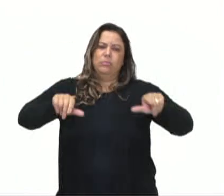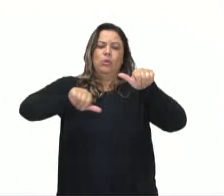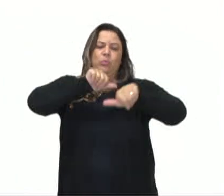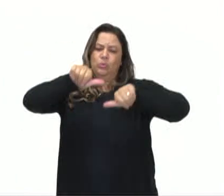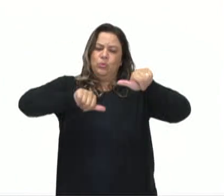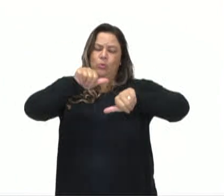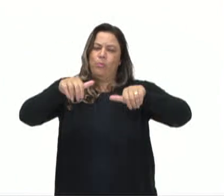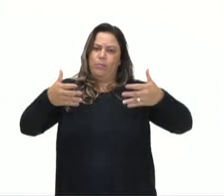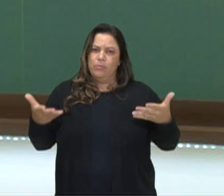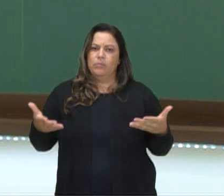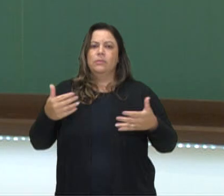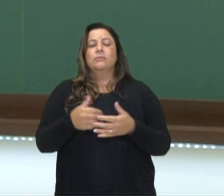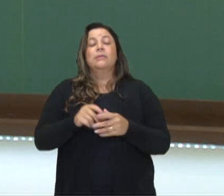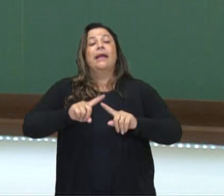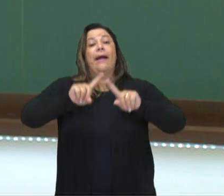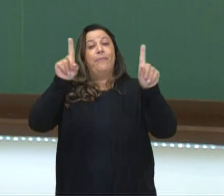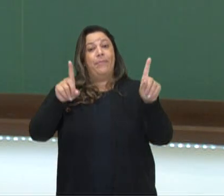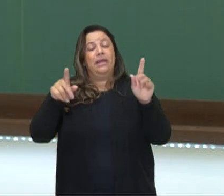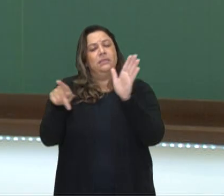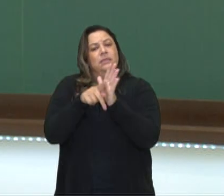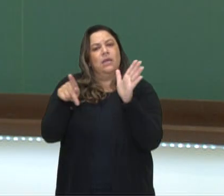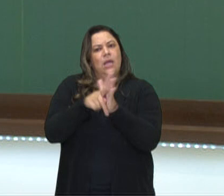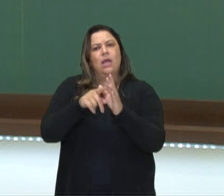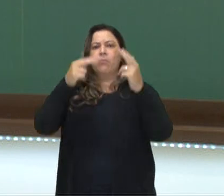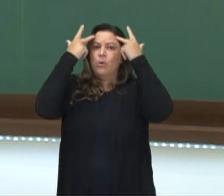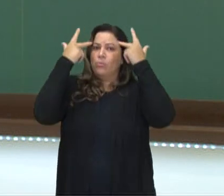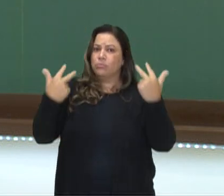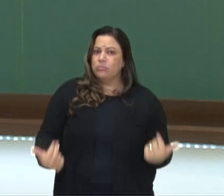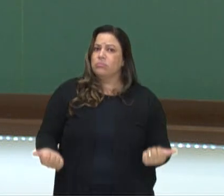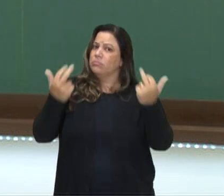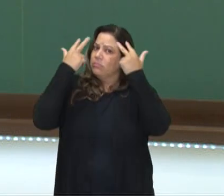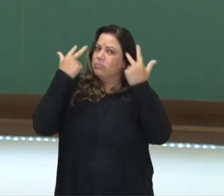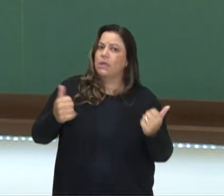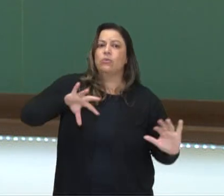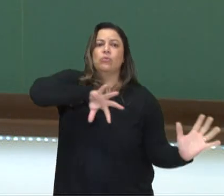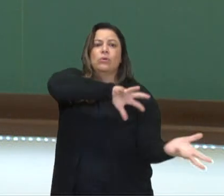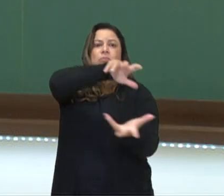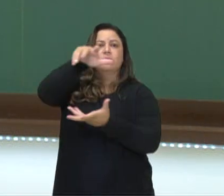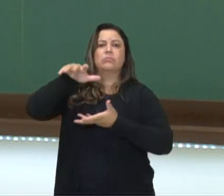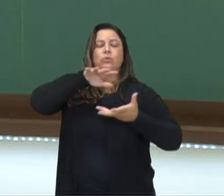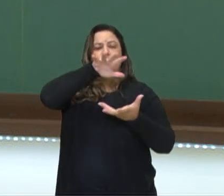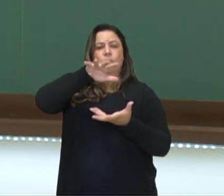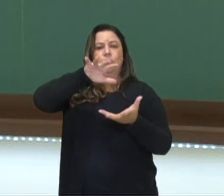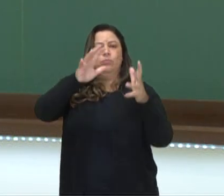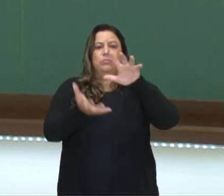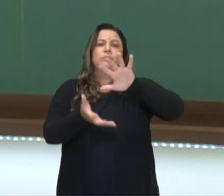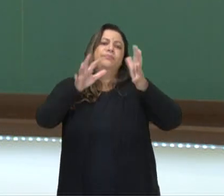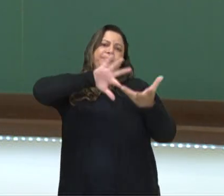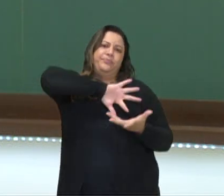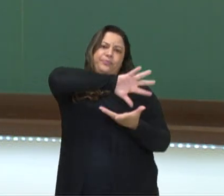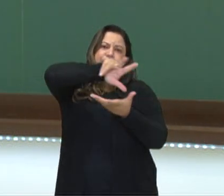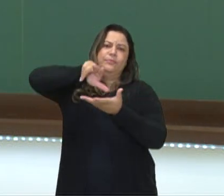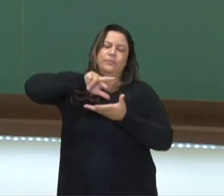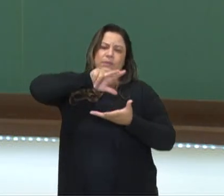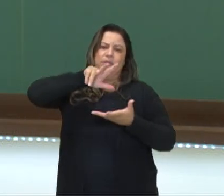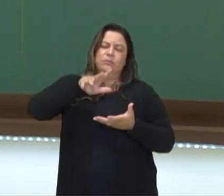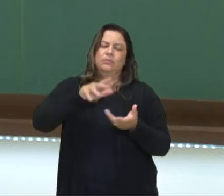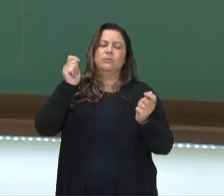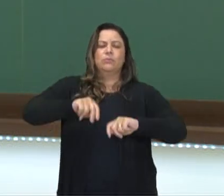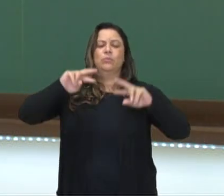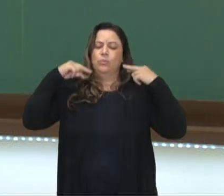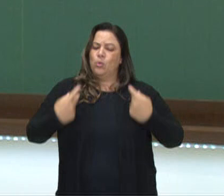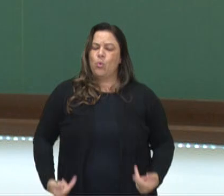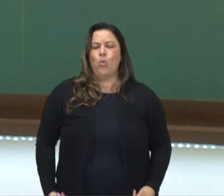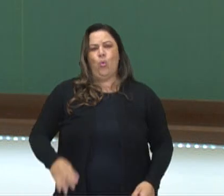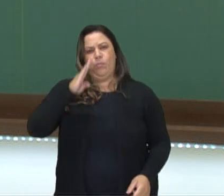tais fenômenos. Então são condições que ocorrem naturalmente no nosso planeta, por processos naturais, dos quais o ser humano não